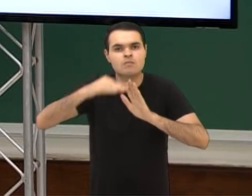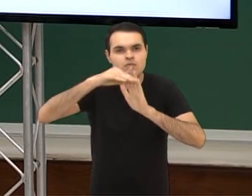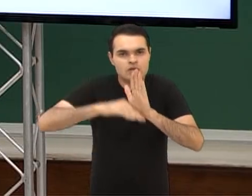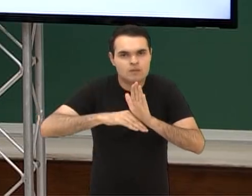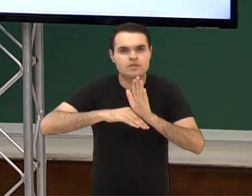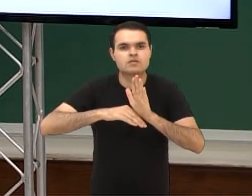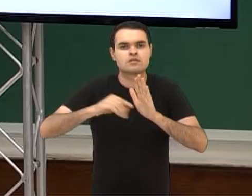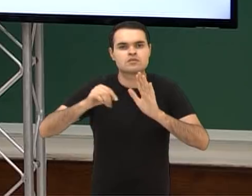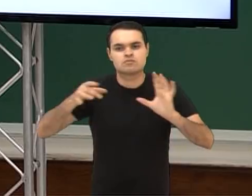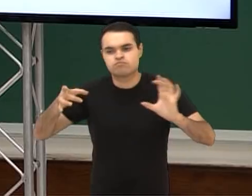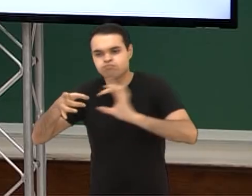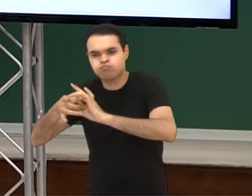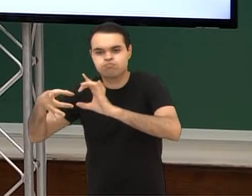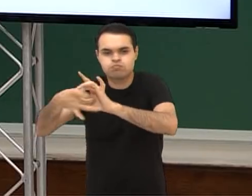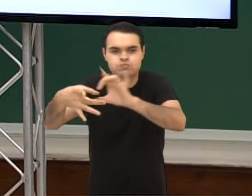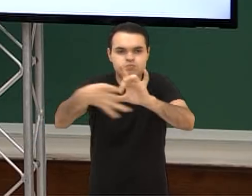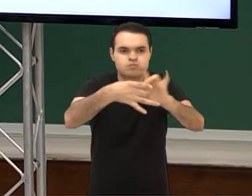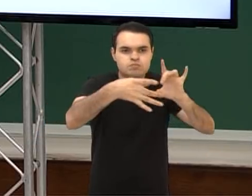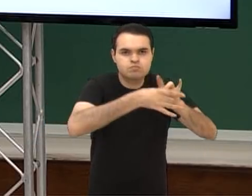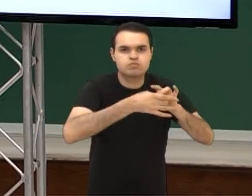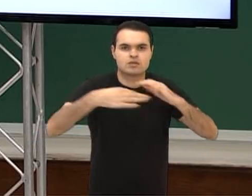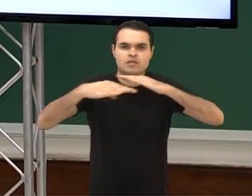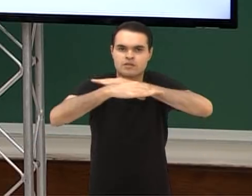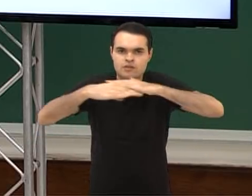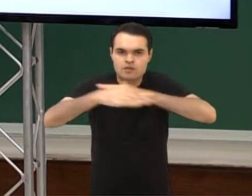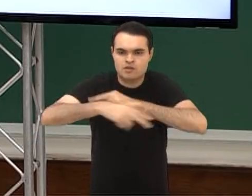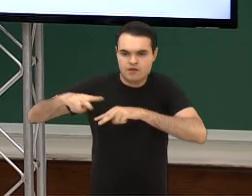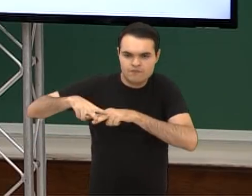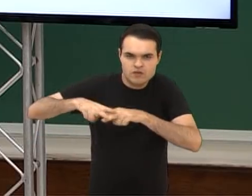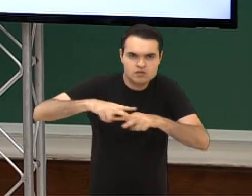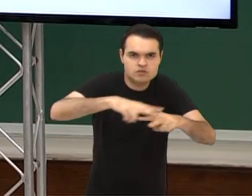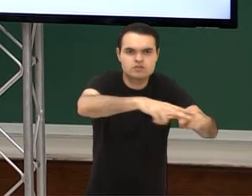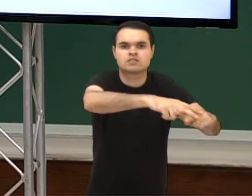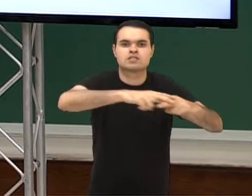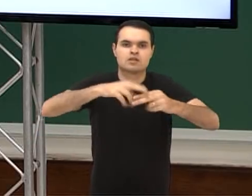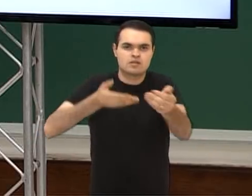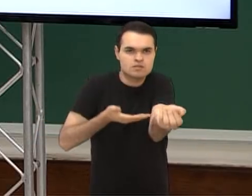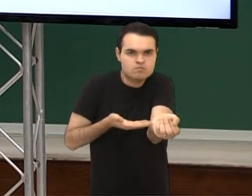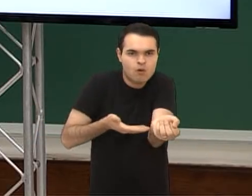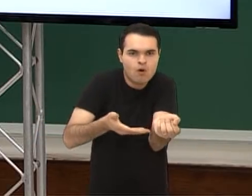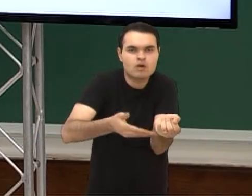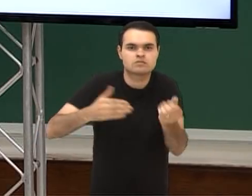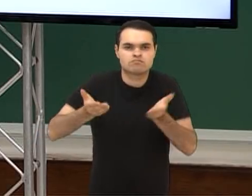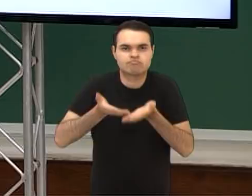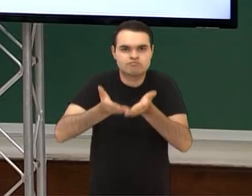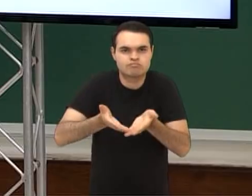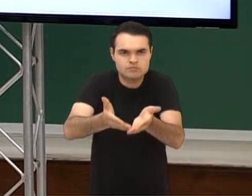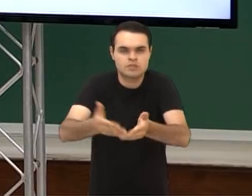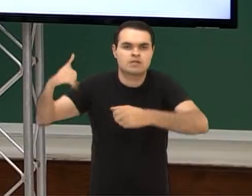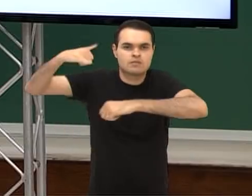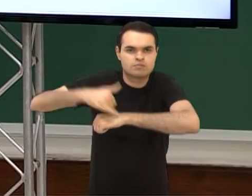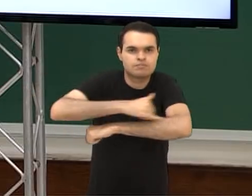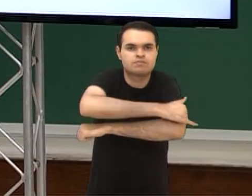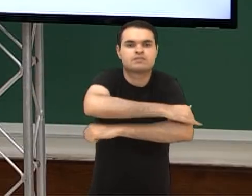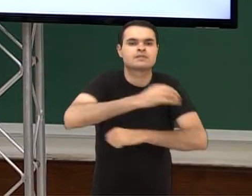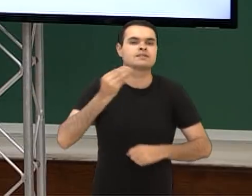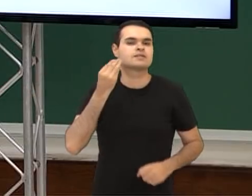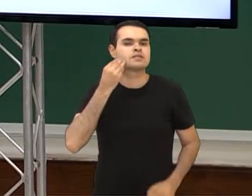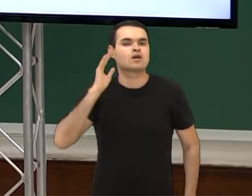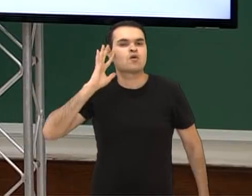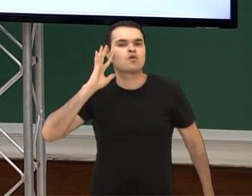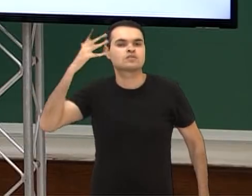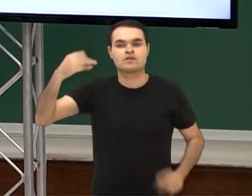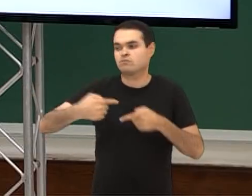de rodovias, de portos, de aeroportos, de ferrovias a partir de 2012. A ideia era tentar resolver aquele famoso